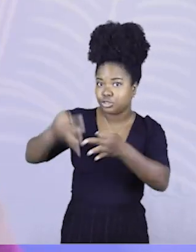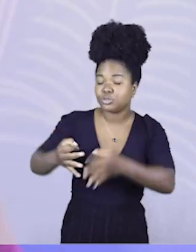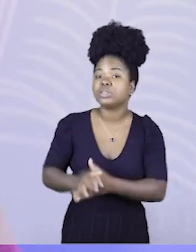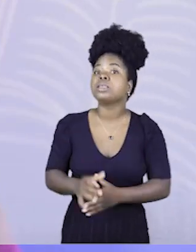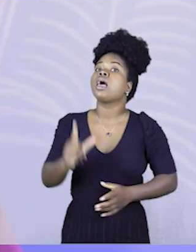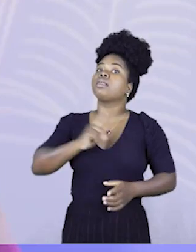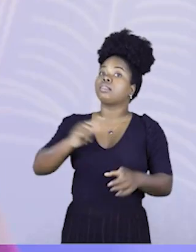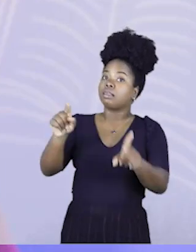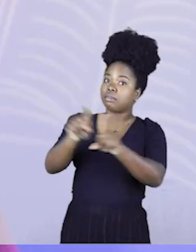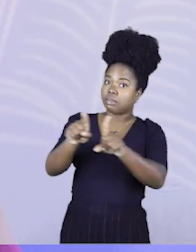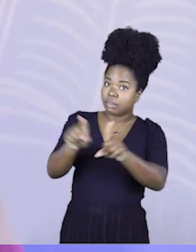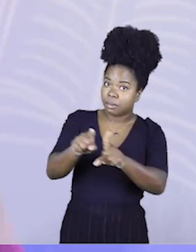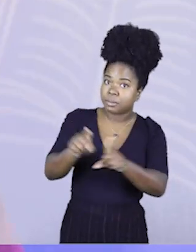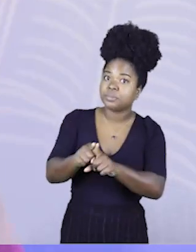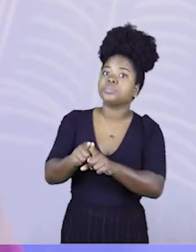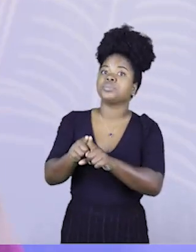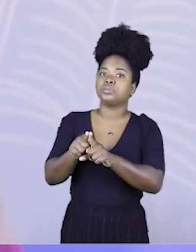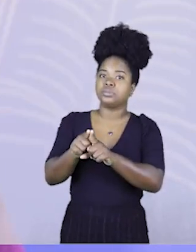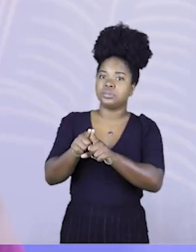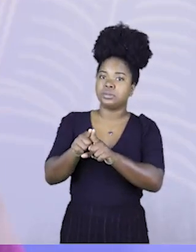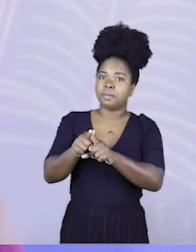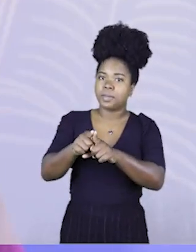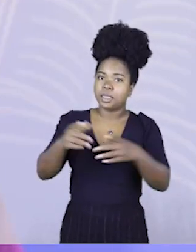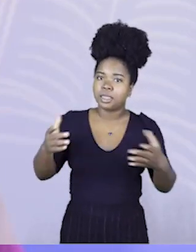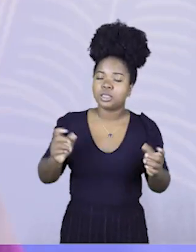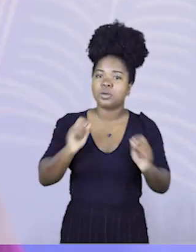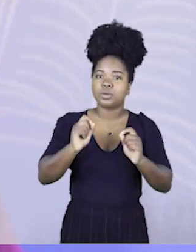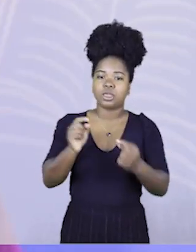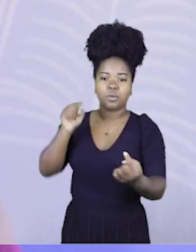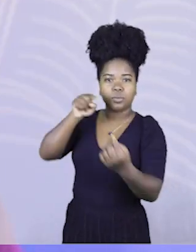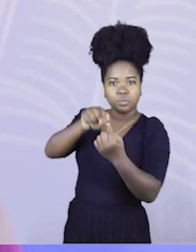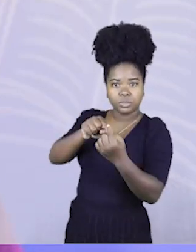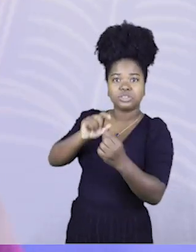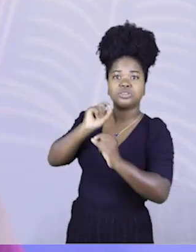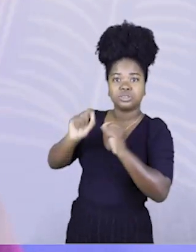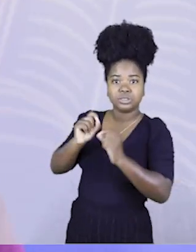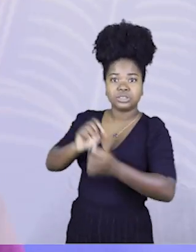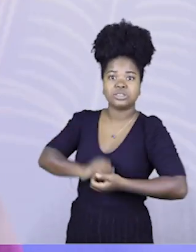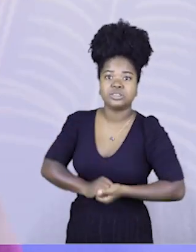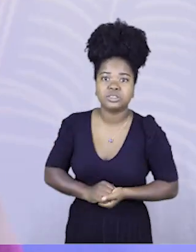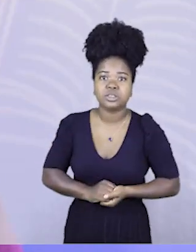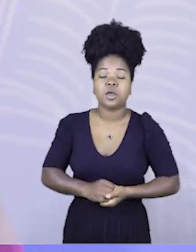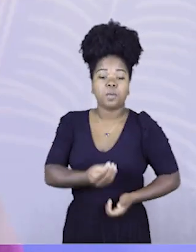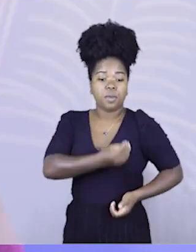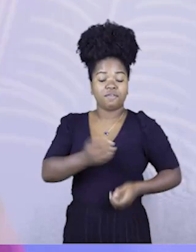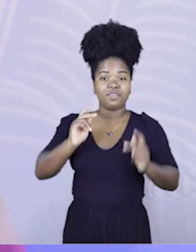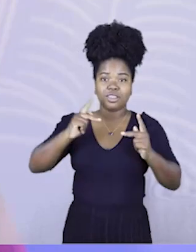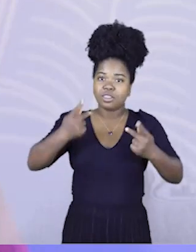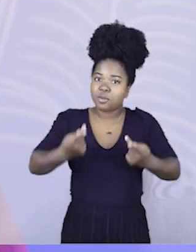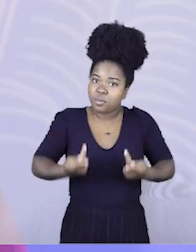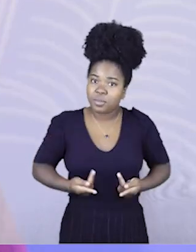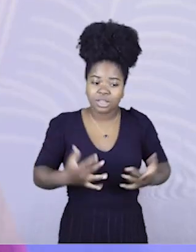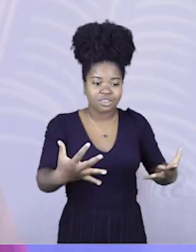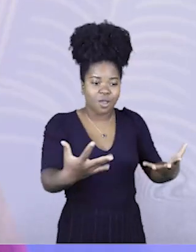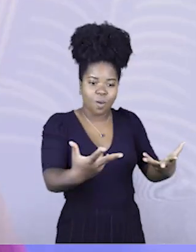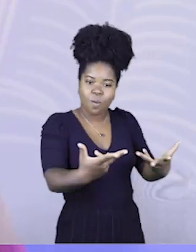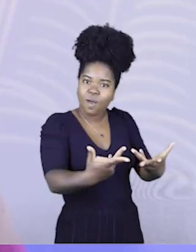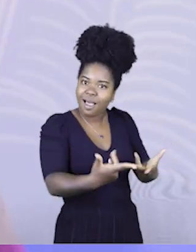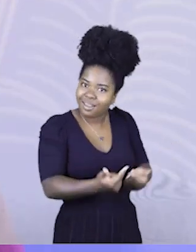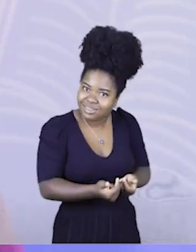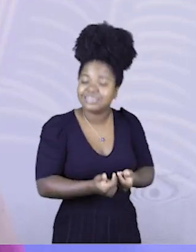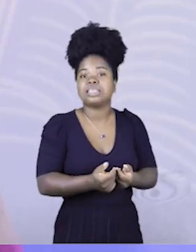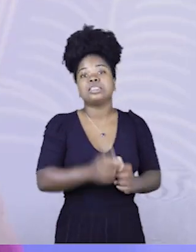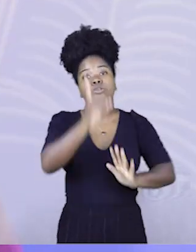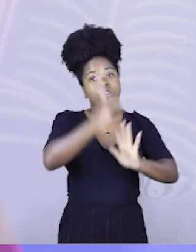condão de nortear as ações de preservação da vida humana e de uma vida humana que seja digna de ser vivida. Então, os direitos humanos,